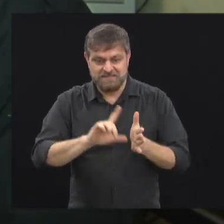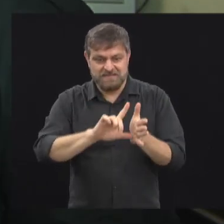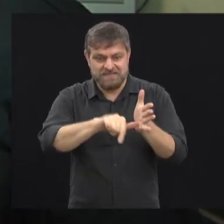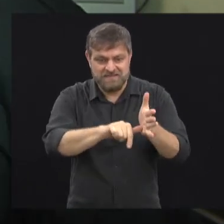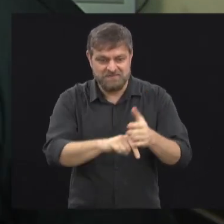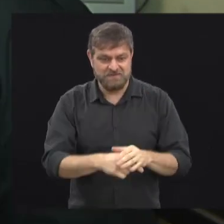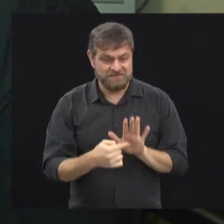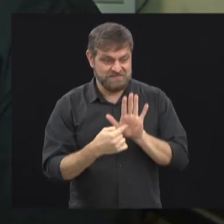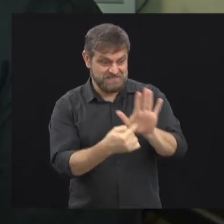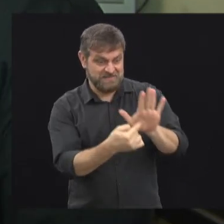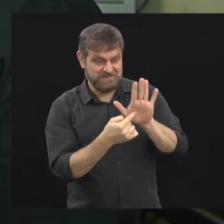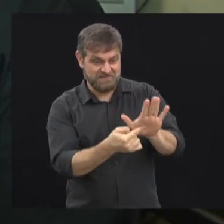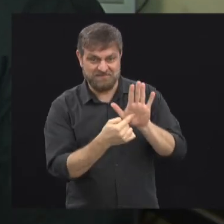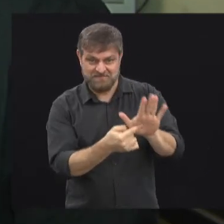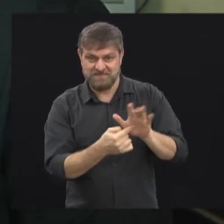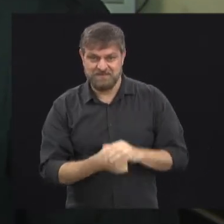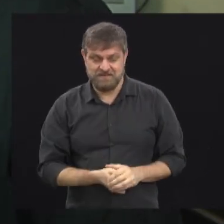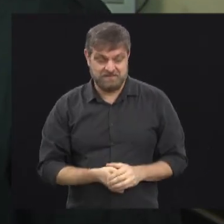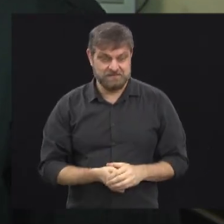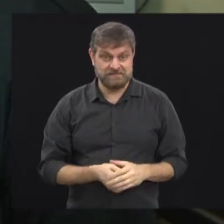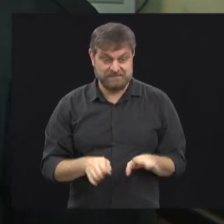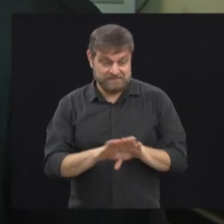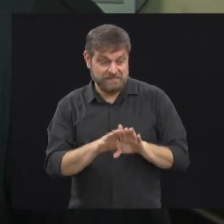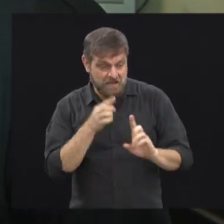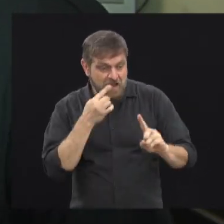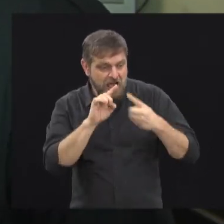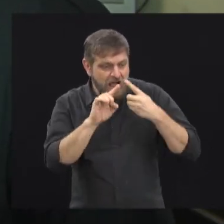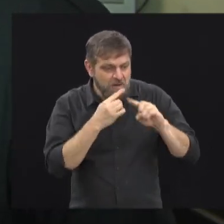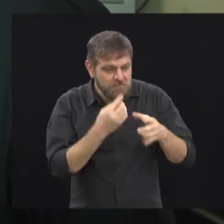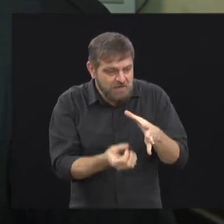das execuções, da parte técnica da música,